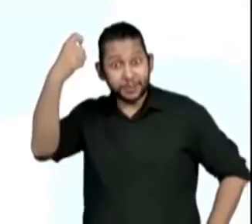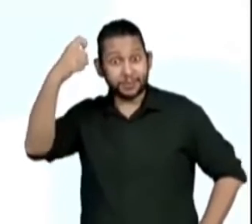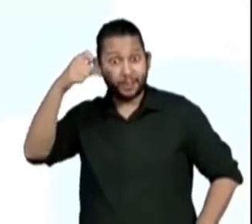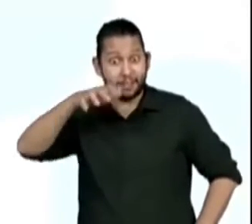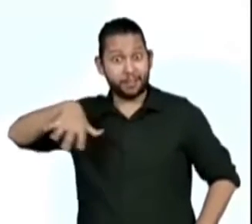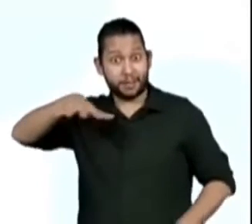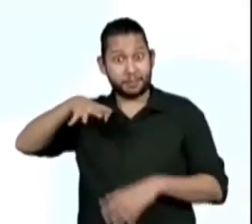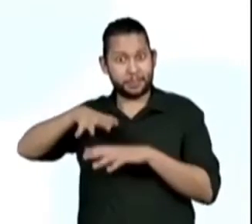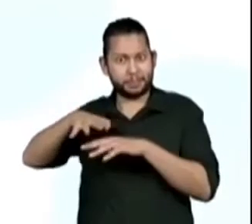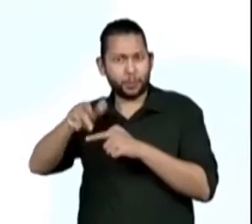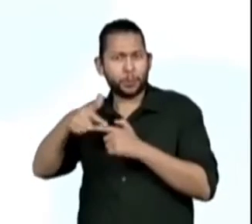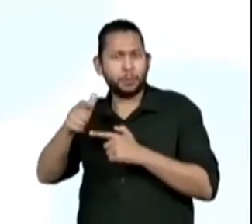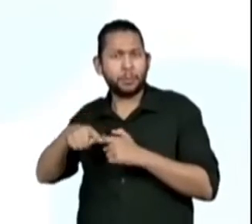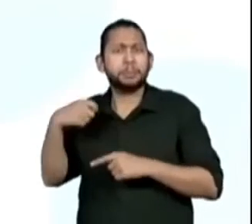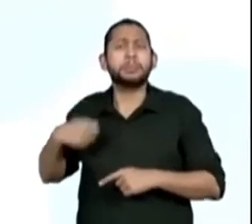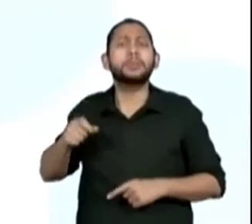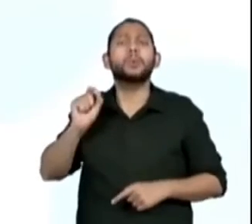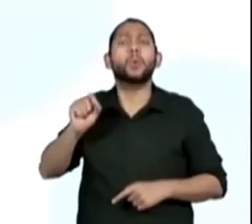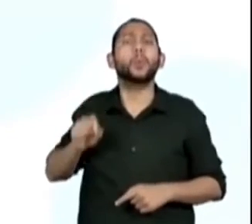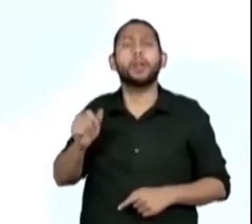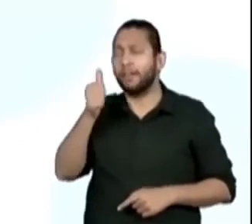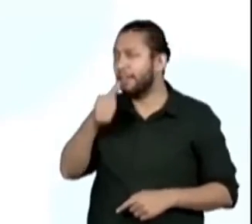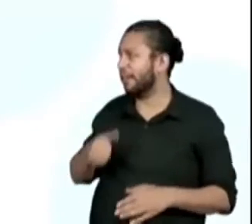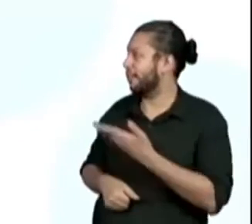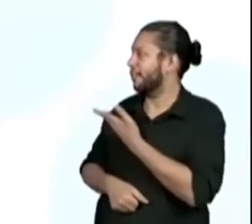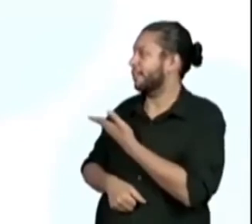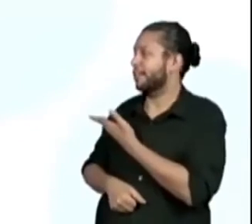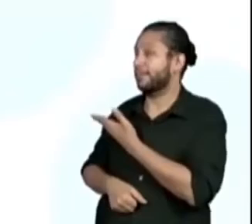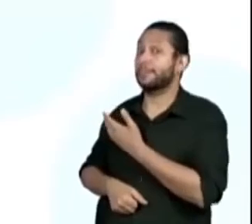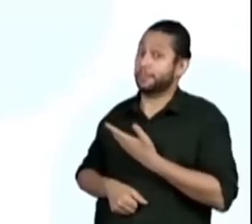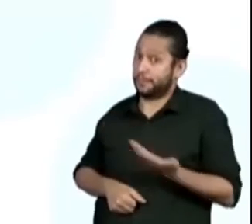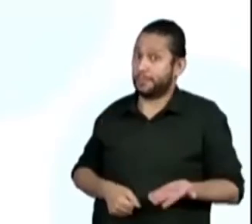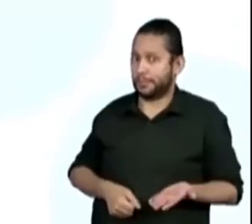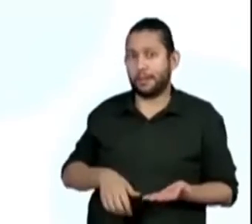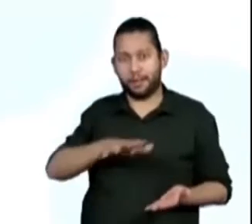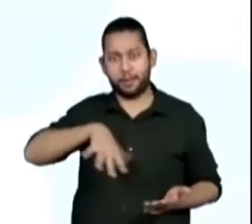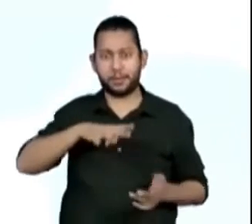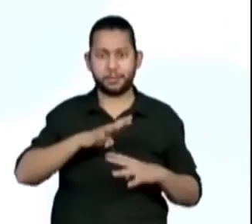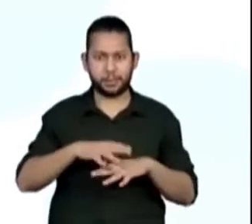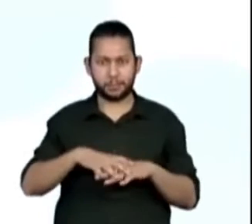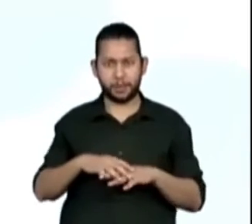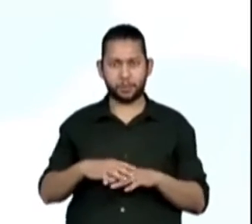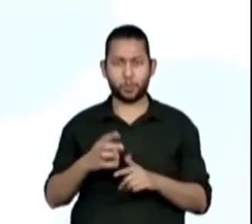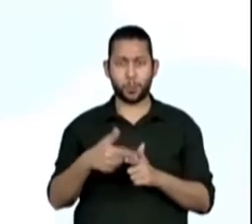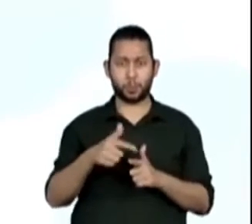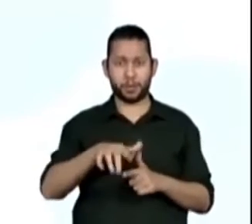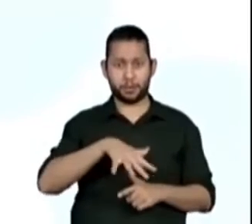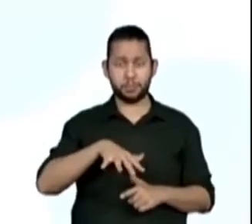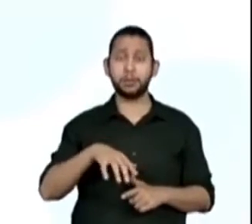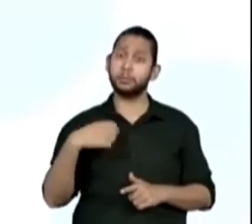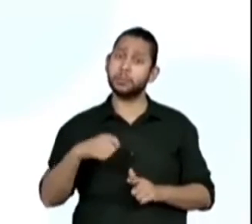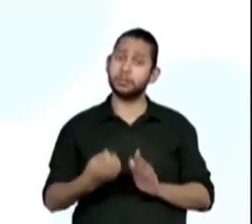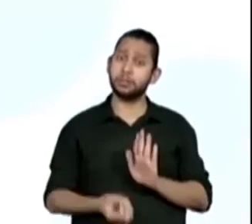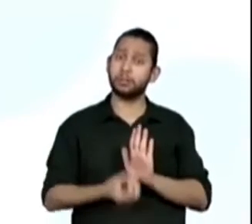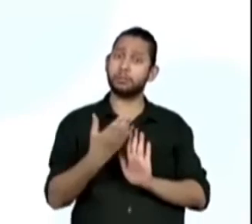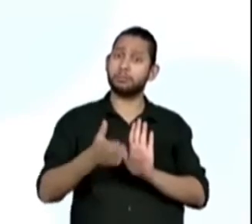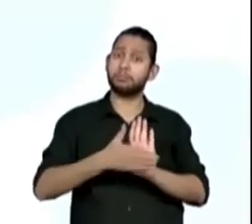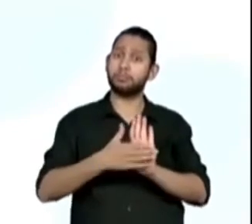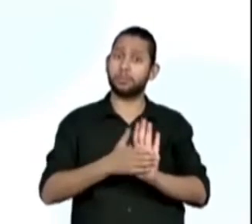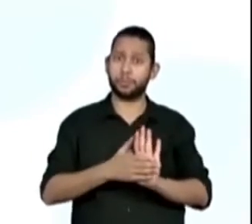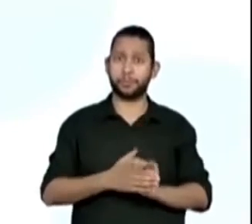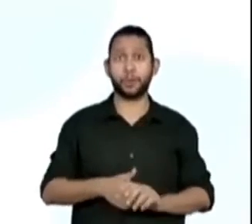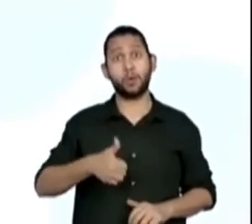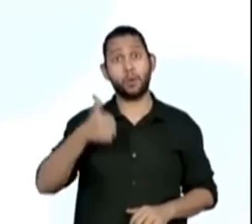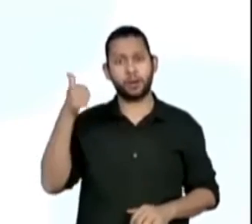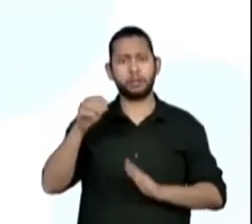Porque a gente precisa pensar em algumas coisas, né, Pro? Sim. Tem algumas regras, né? Com certeza. O que está escrito aqui, esse texto, ele já é